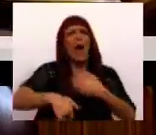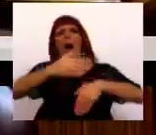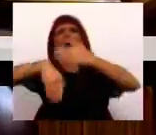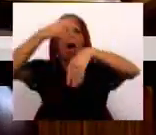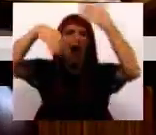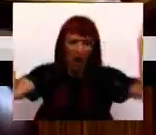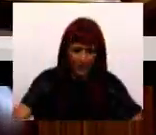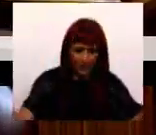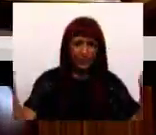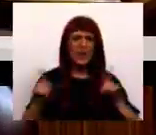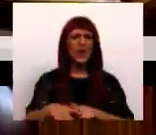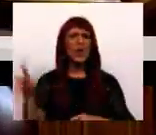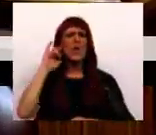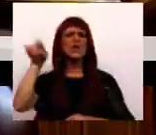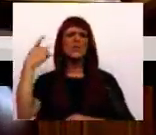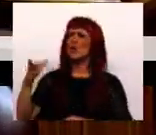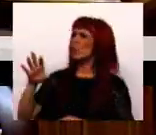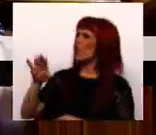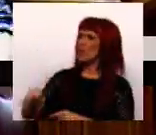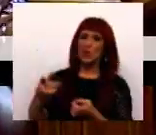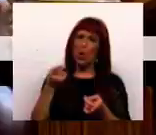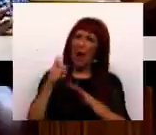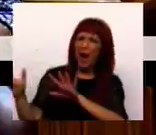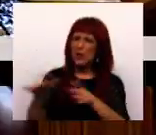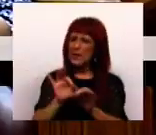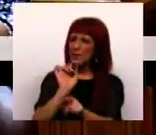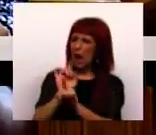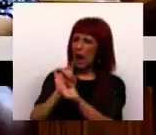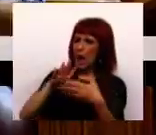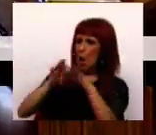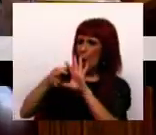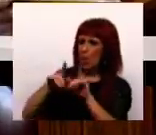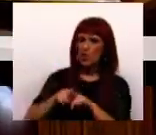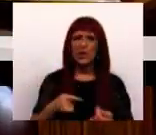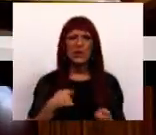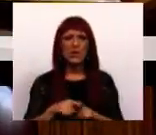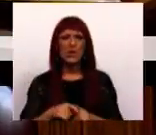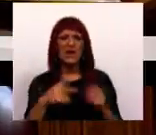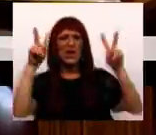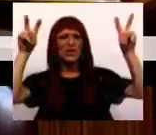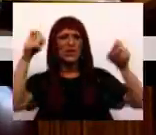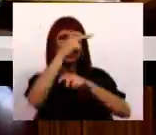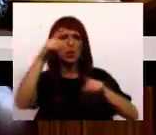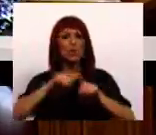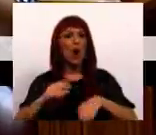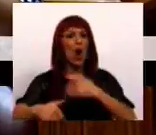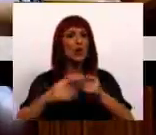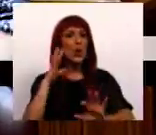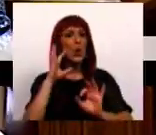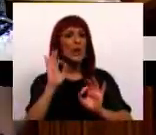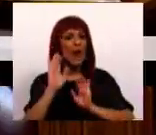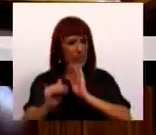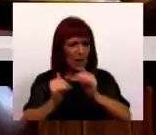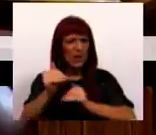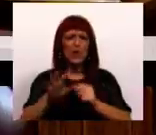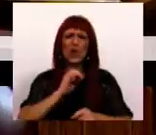tão longe. E eu ouço depois aqui o PS, mais ou menos na mesma lógica, utilizar uma expressão que é temos que ir com